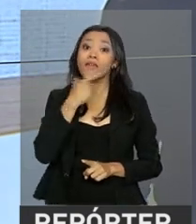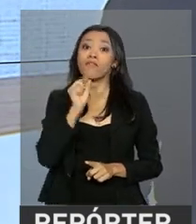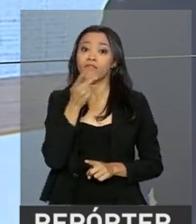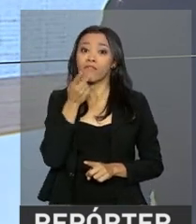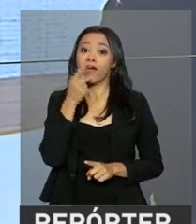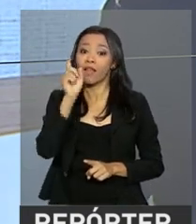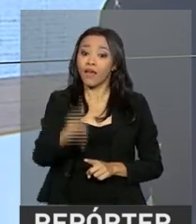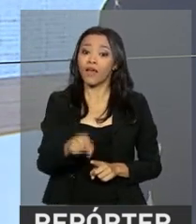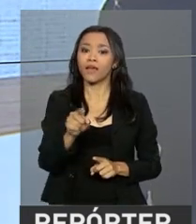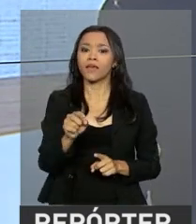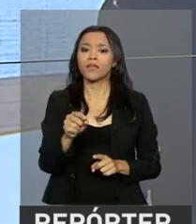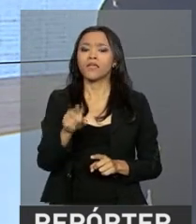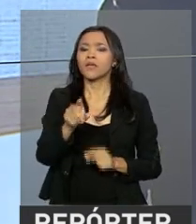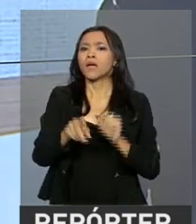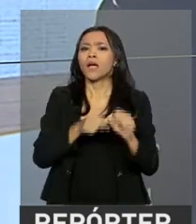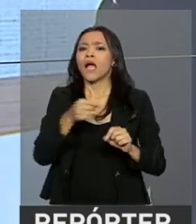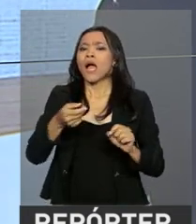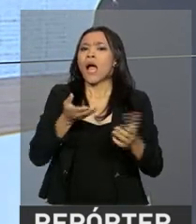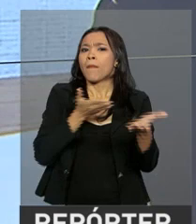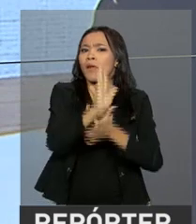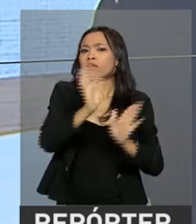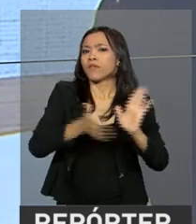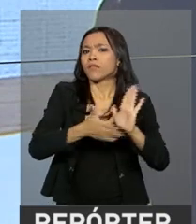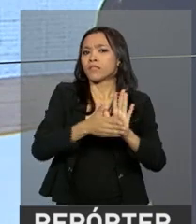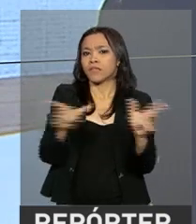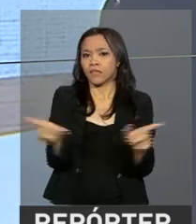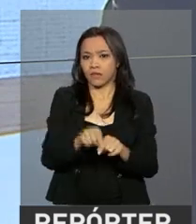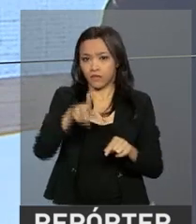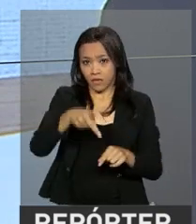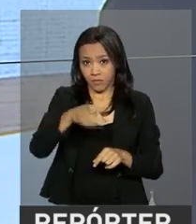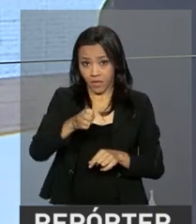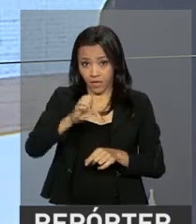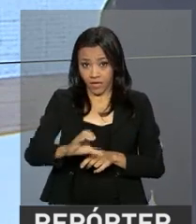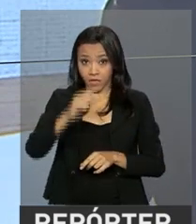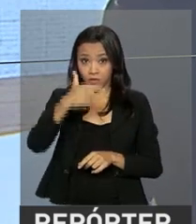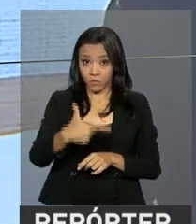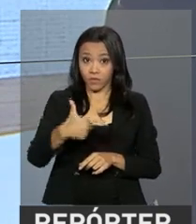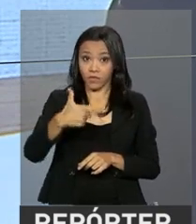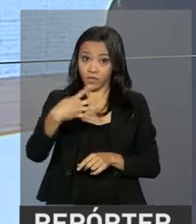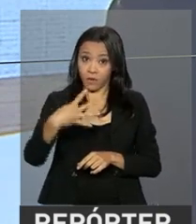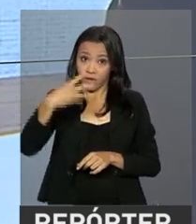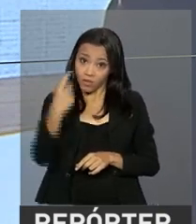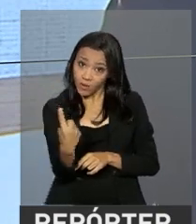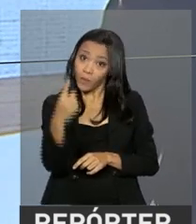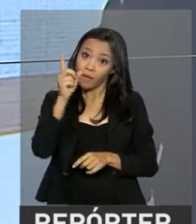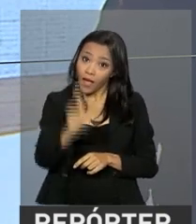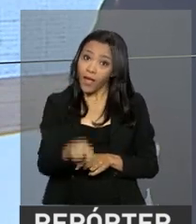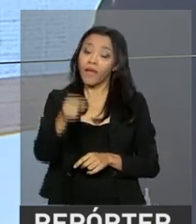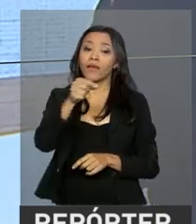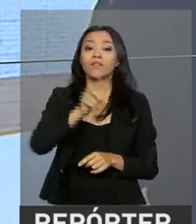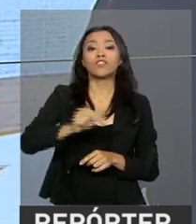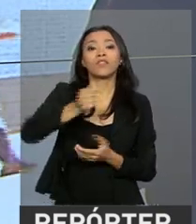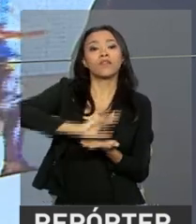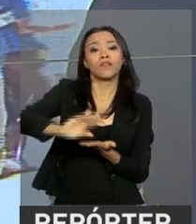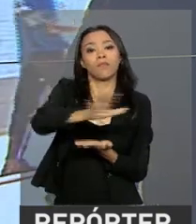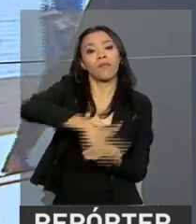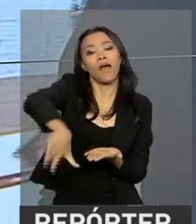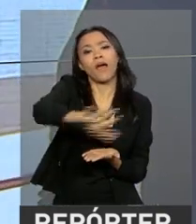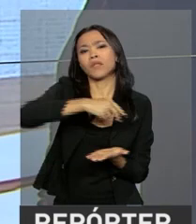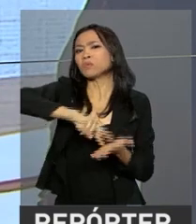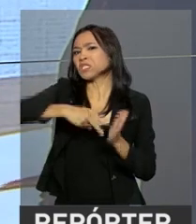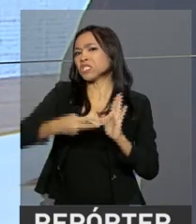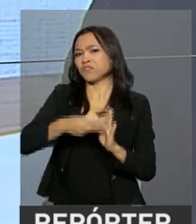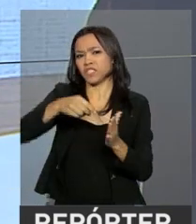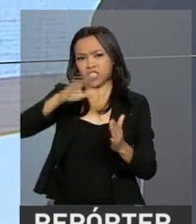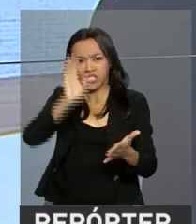Filho de acordo com ele a aprovação da PEC 241 que determina um piso para os recursos da área não significa menos